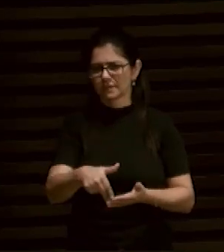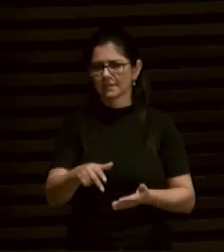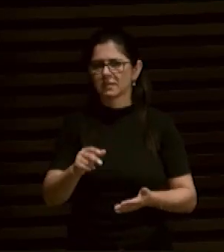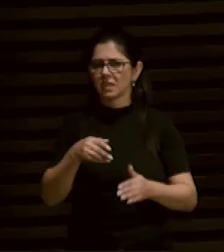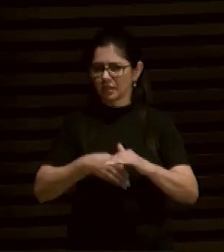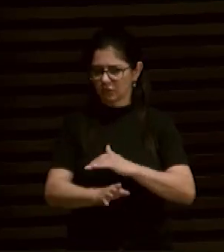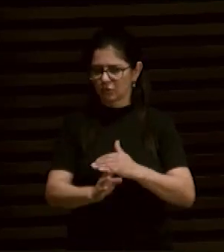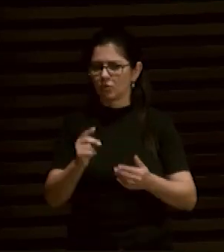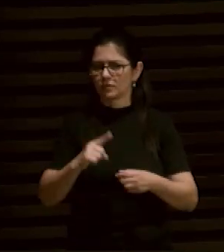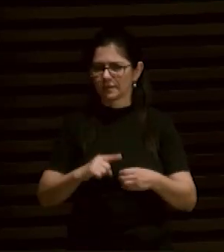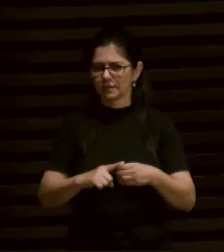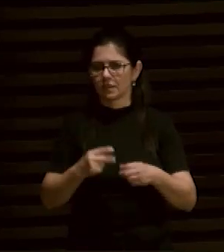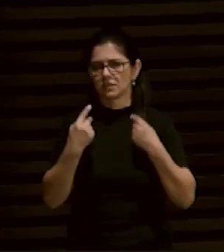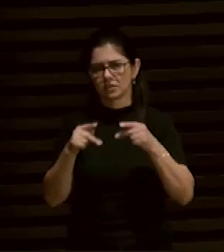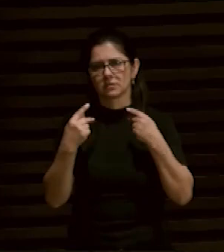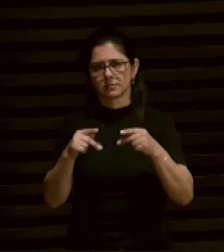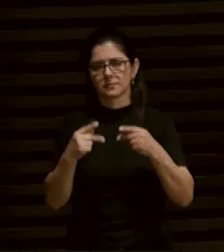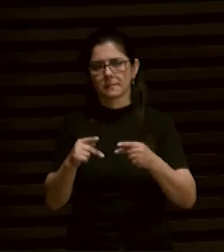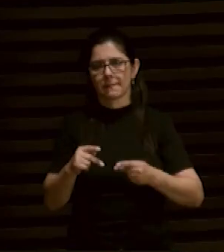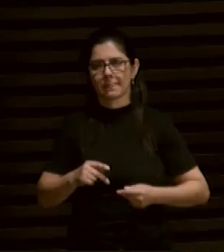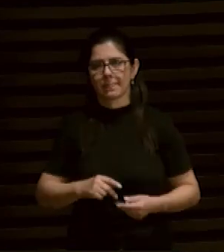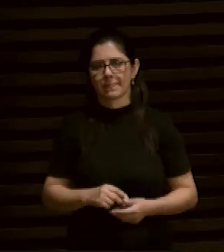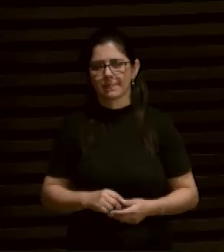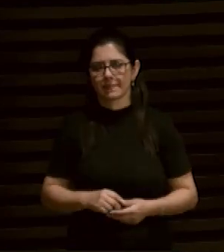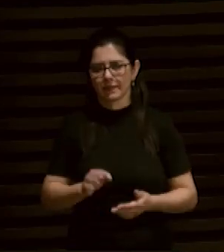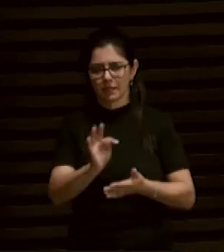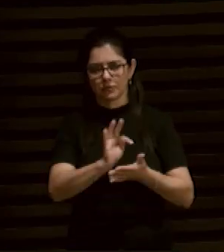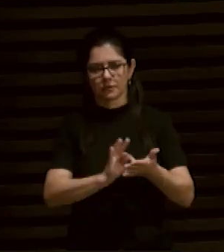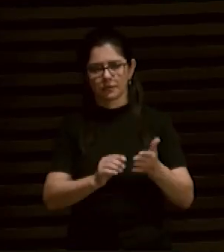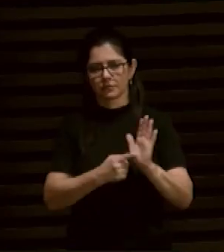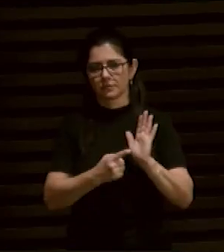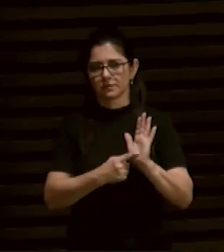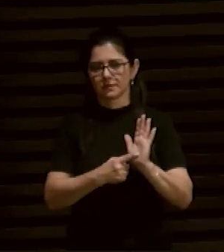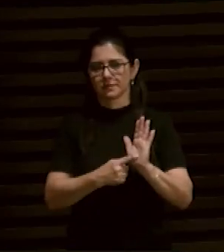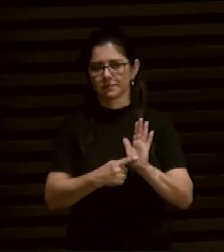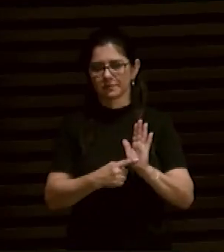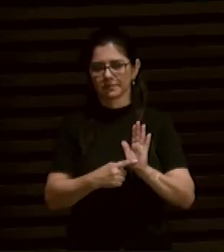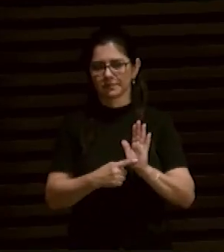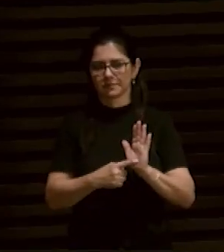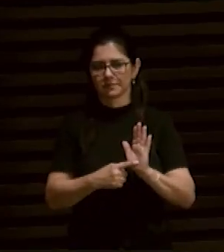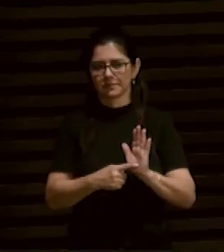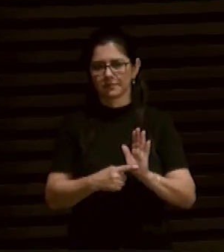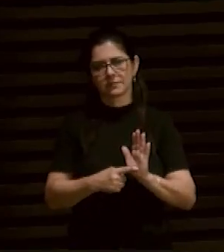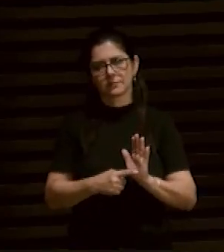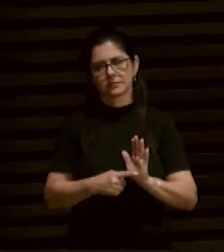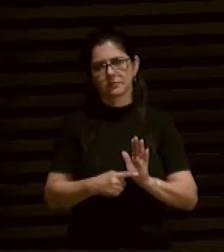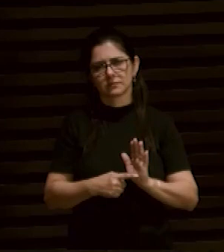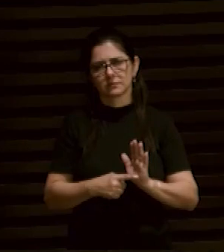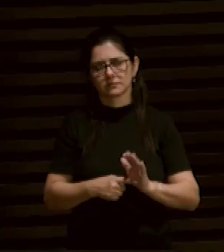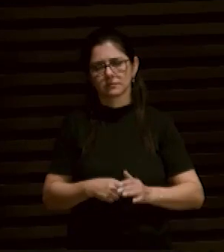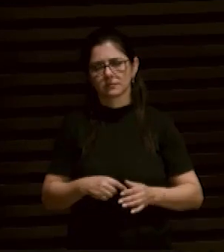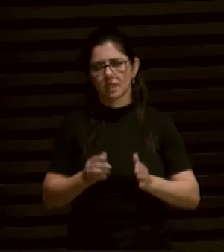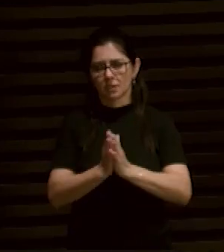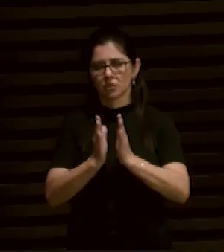o texto fala ali, irmãos, que a maldade daquela cidade, daquele povo, subiu até Deus. E